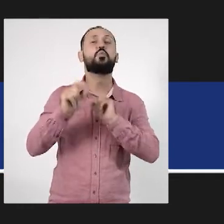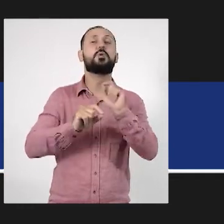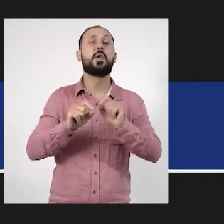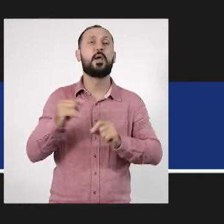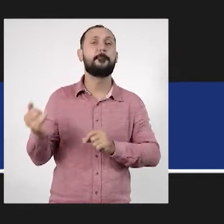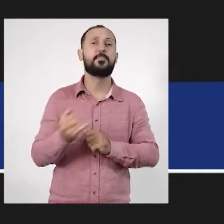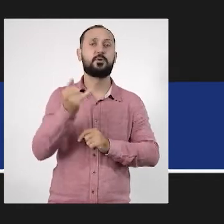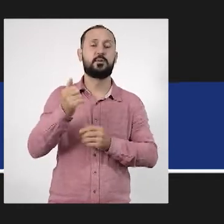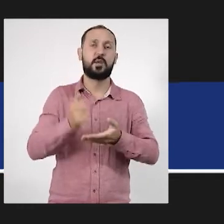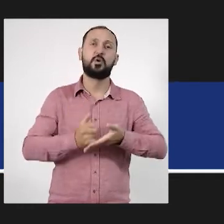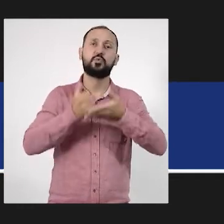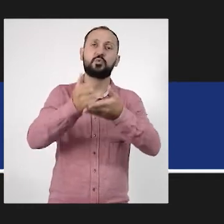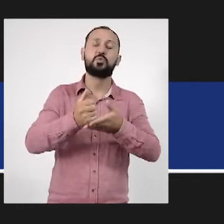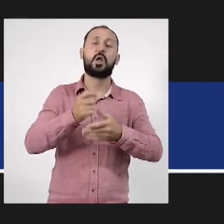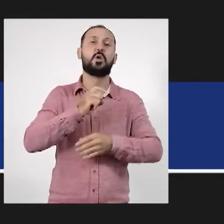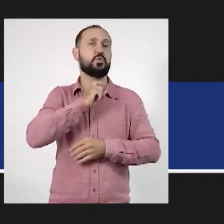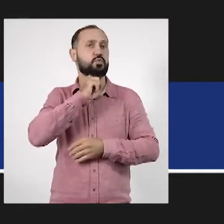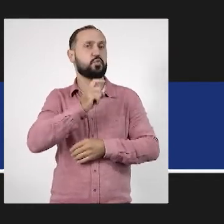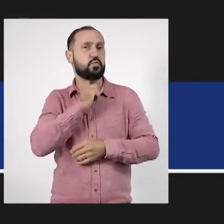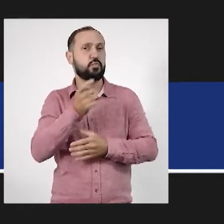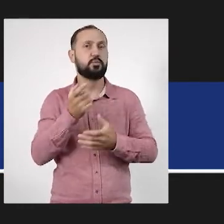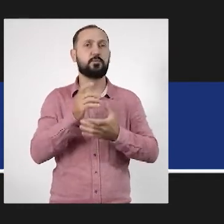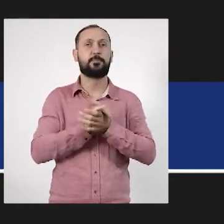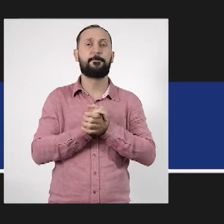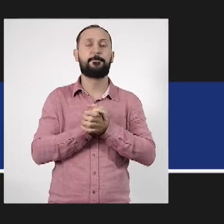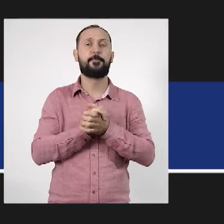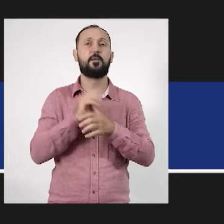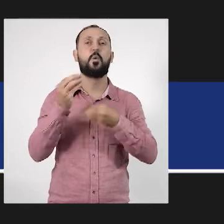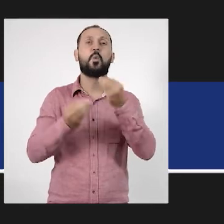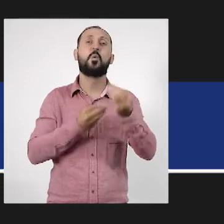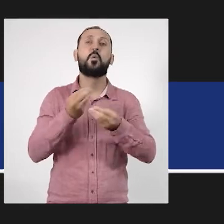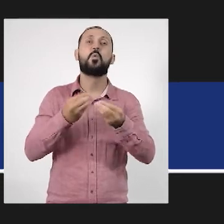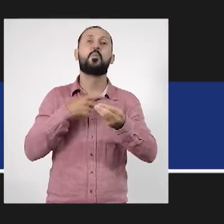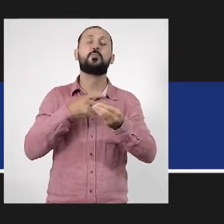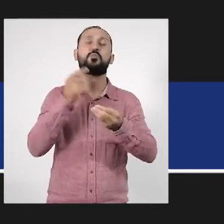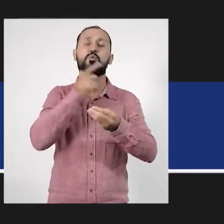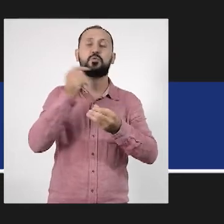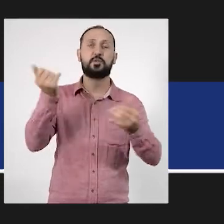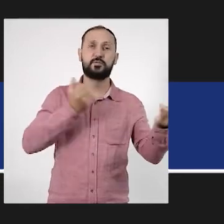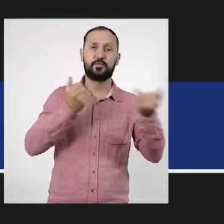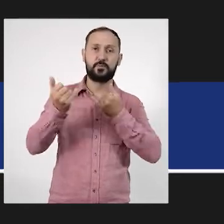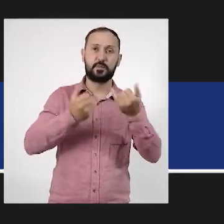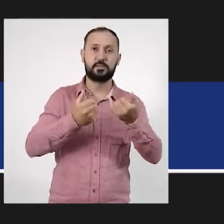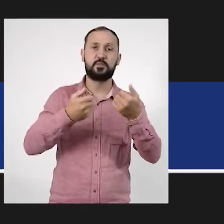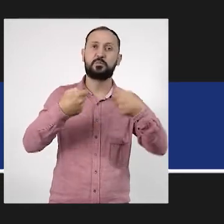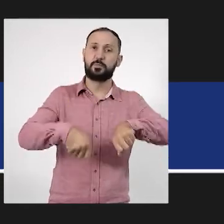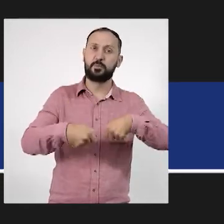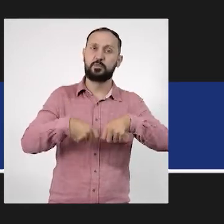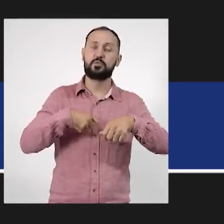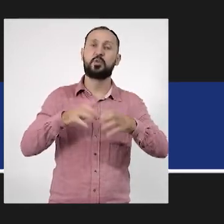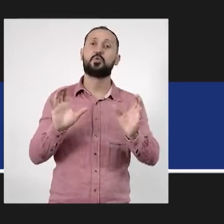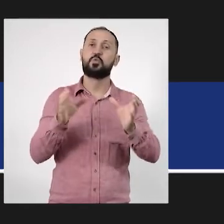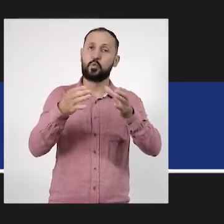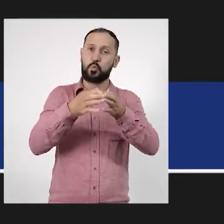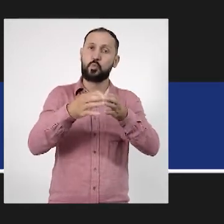necessárias para que sane aí as dúvidas e também eles possam nos passar todas as informações necessárias. Tá? Já comuniquei